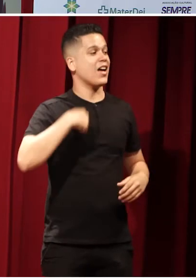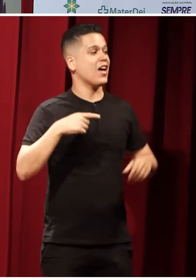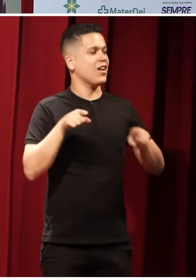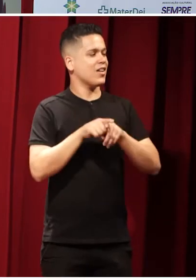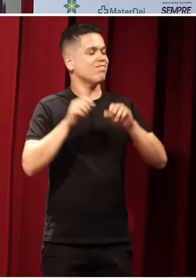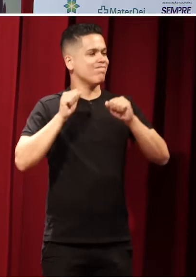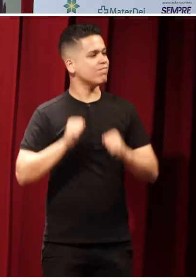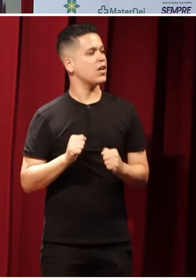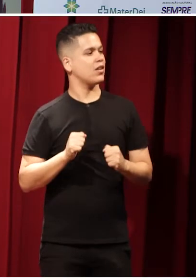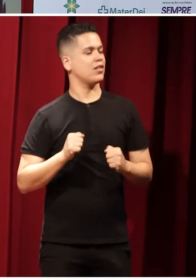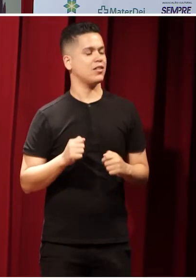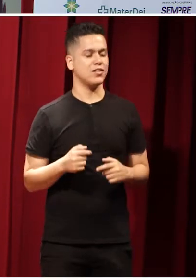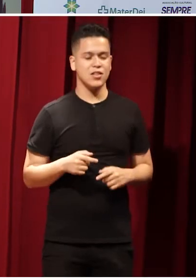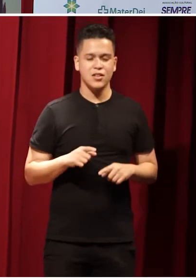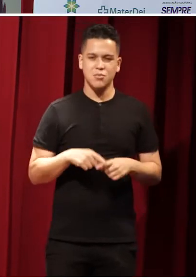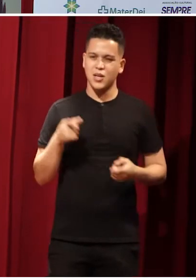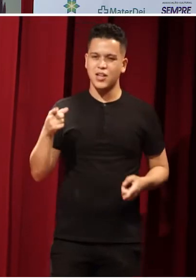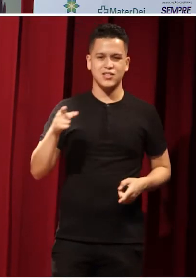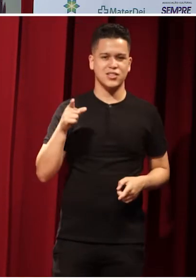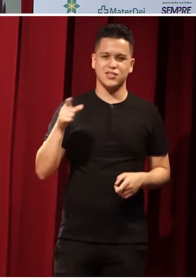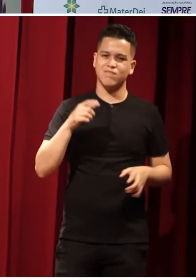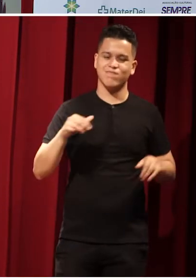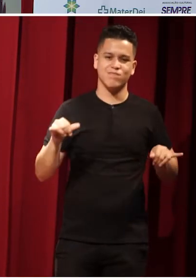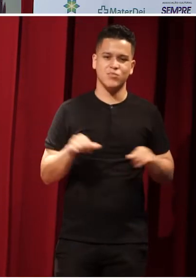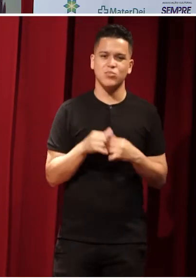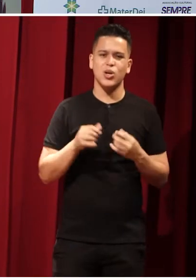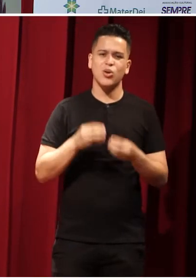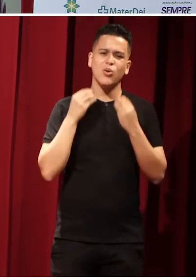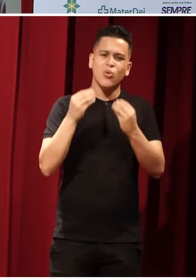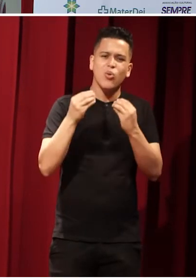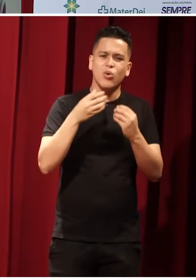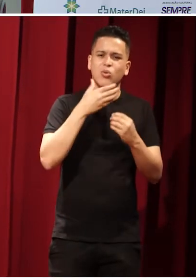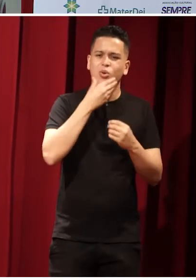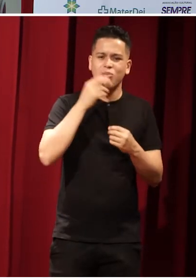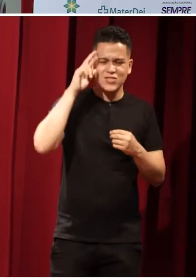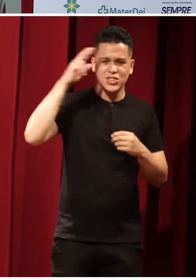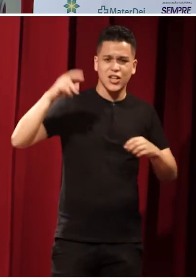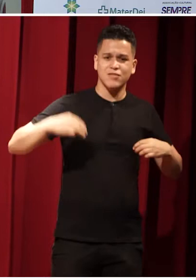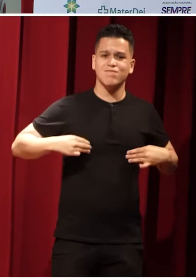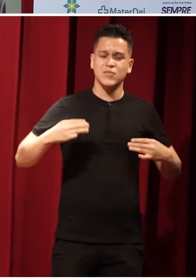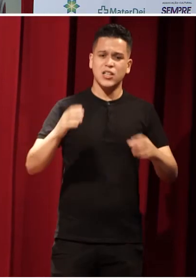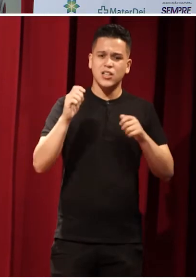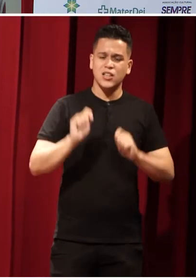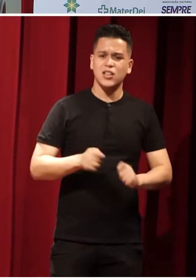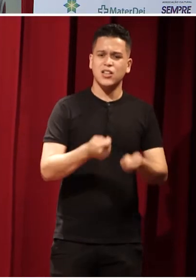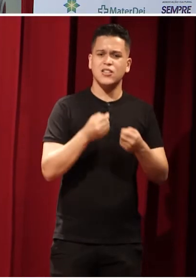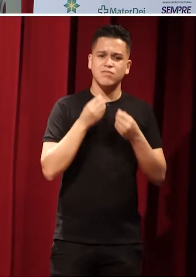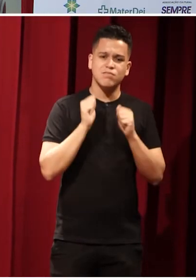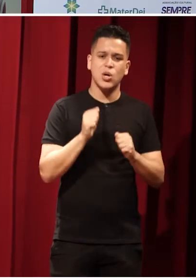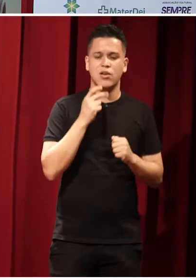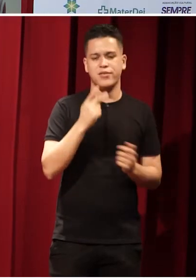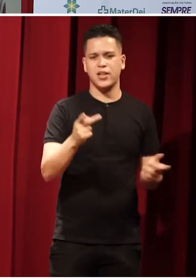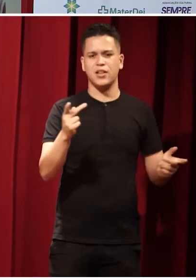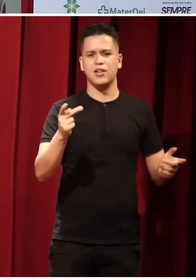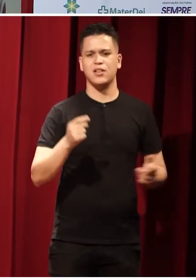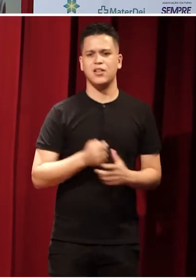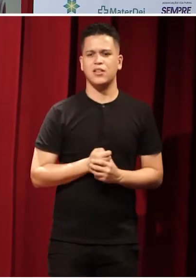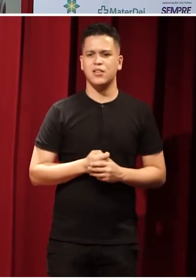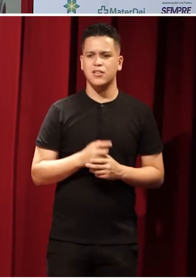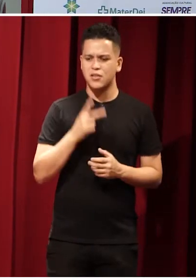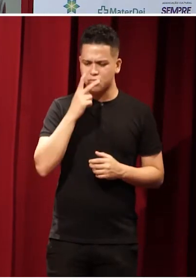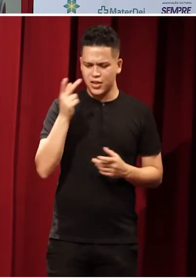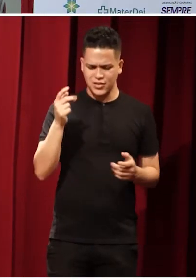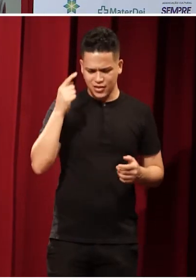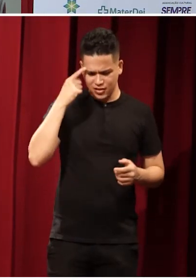coisa inadmissível vinda, sobretudo, de um ministro da Economia, como se ser ministro da Economia consistisse em pensar no Banco